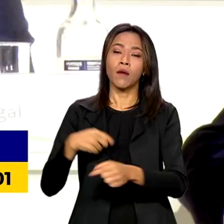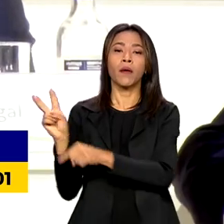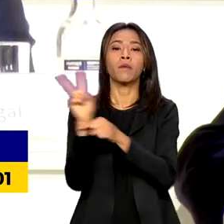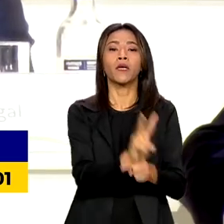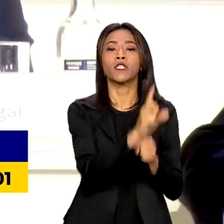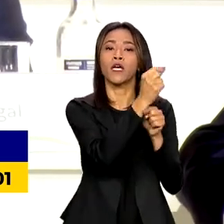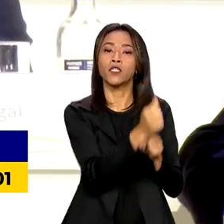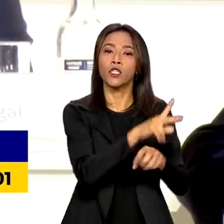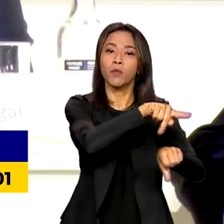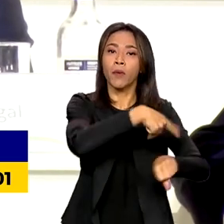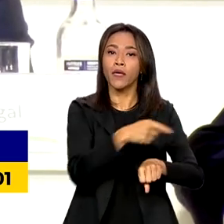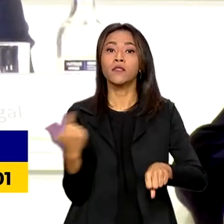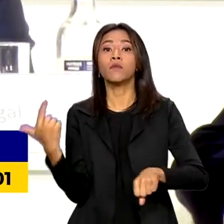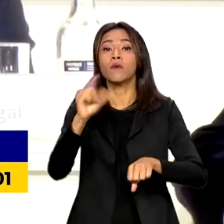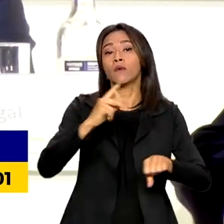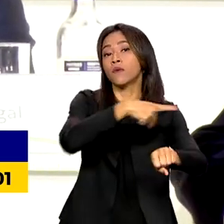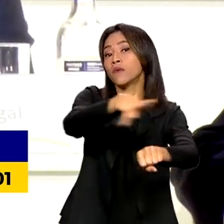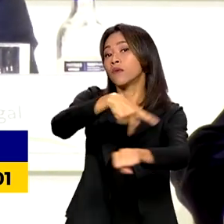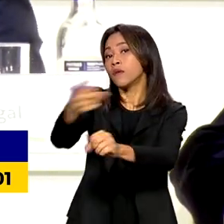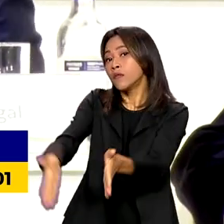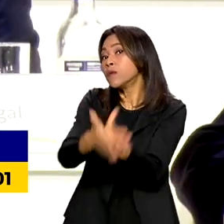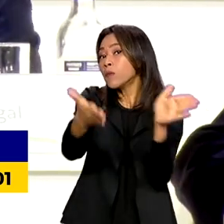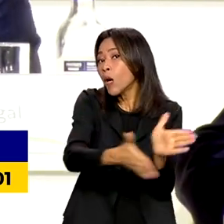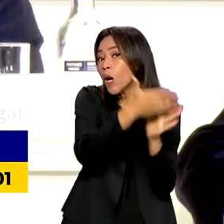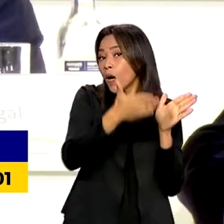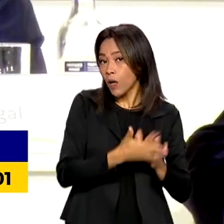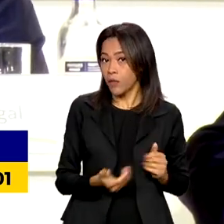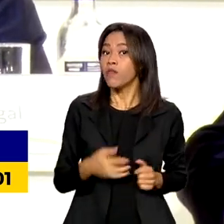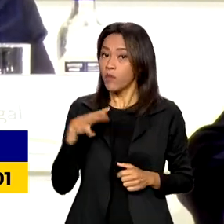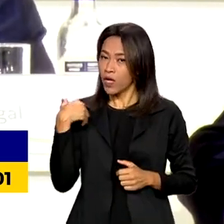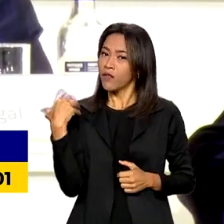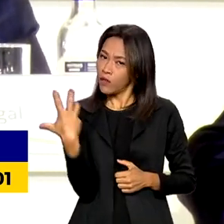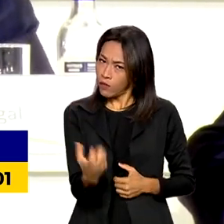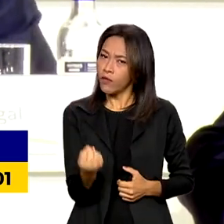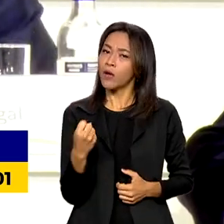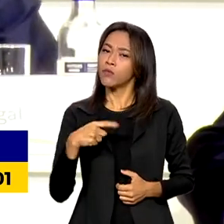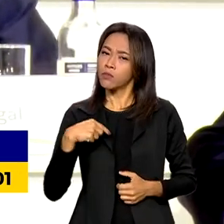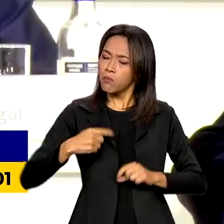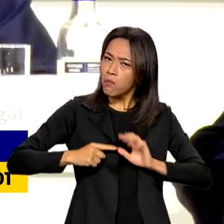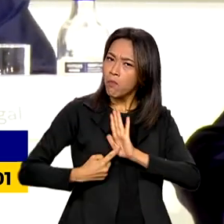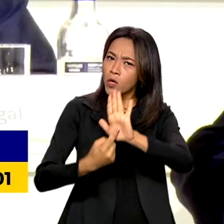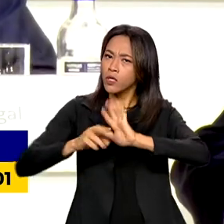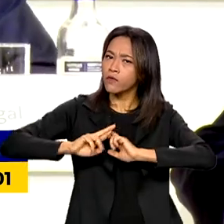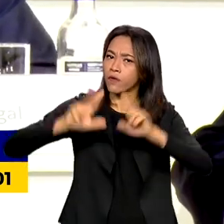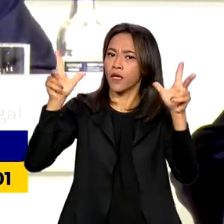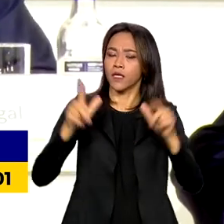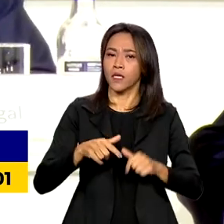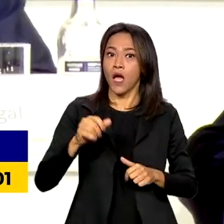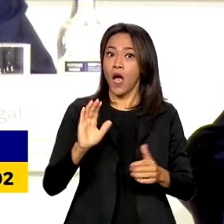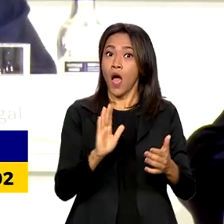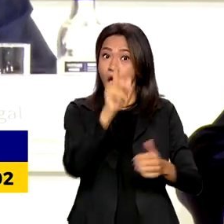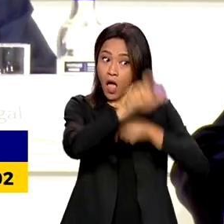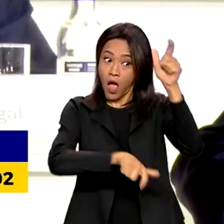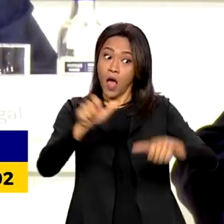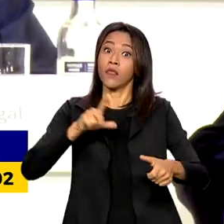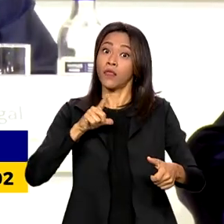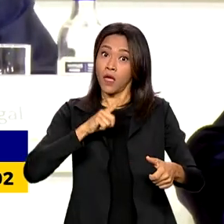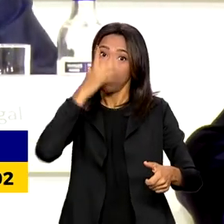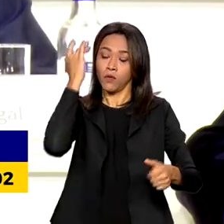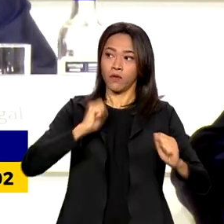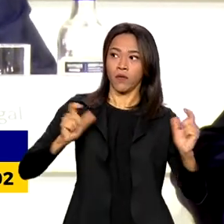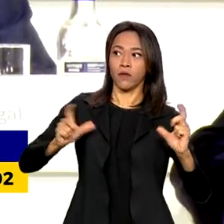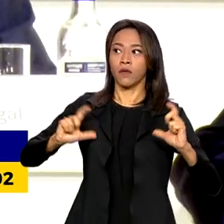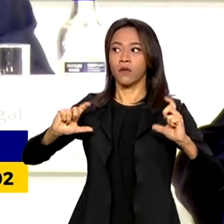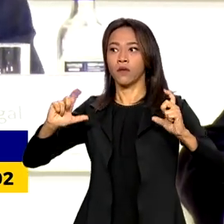para outros países mais pobres, porque nós vamos fazer a diferença. E tem gente que se assusta quando eu